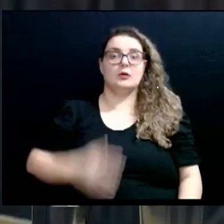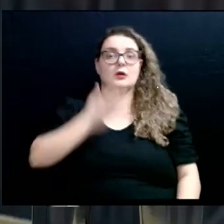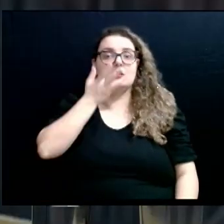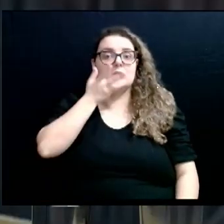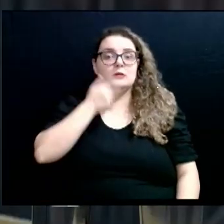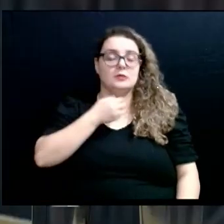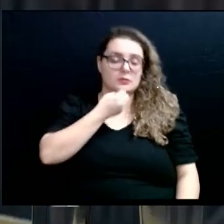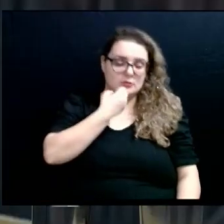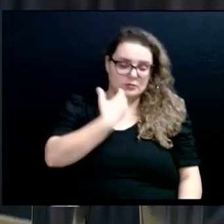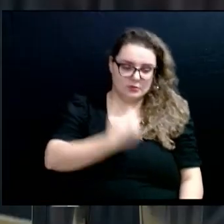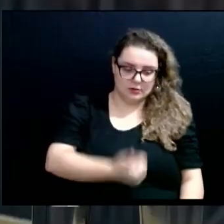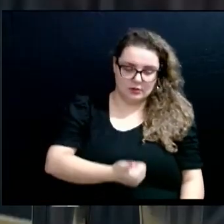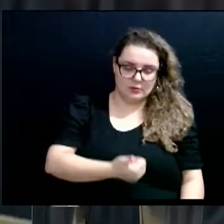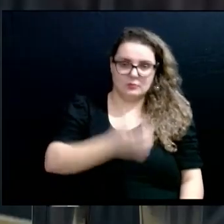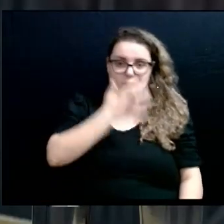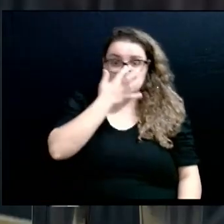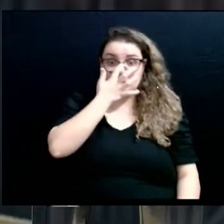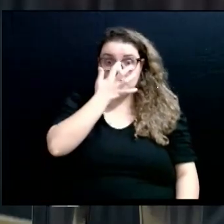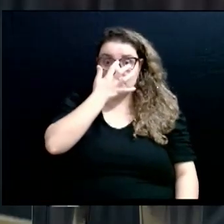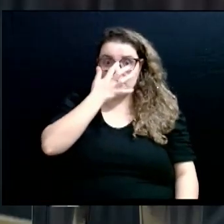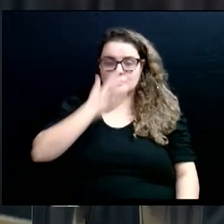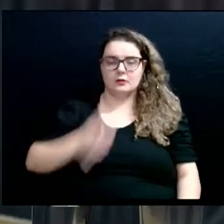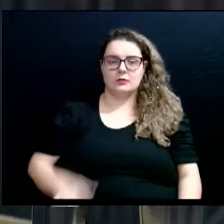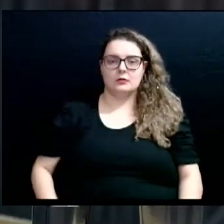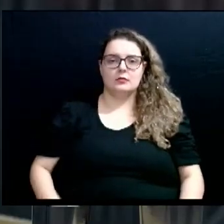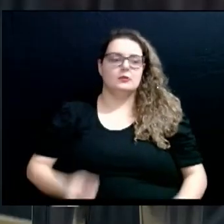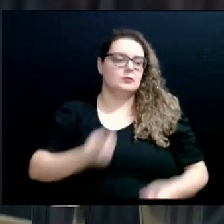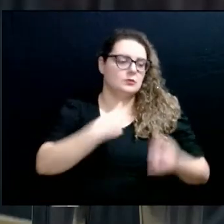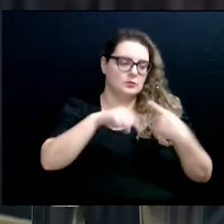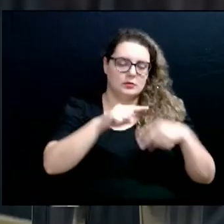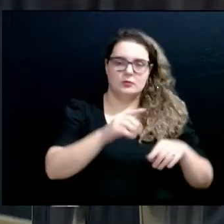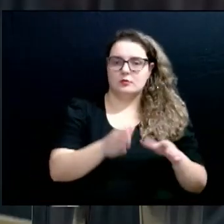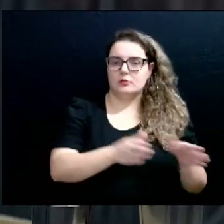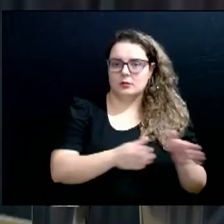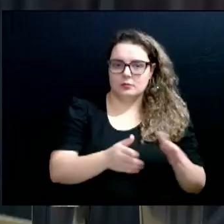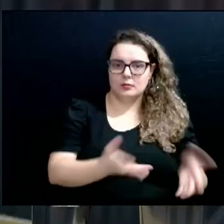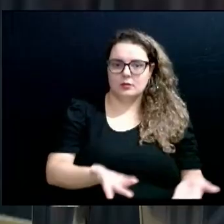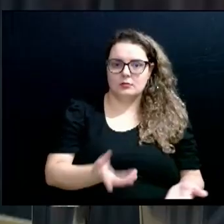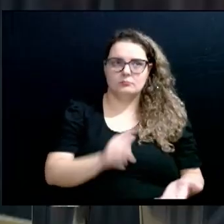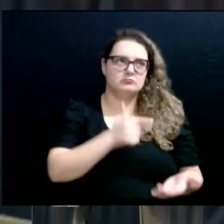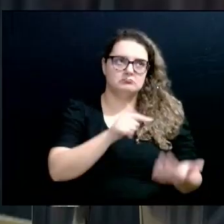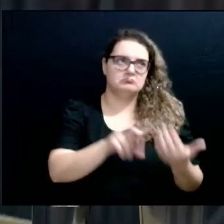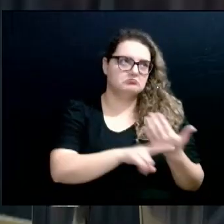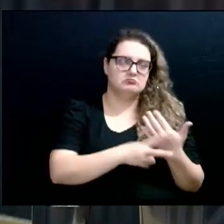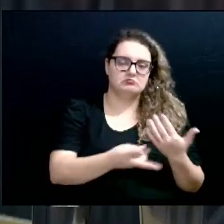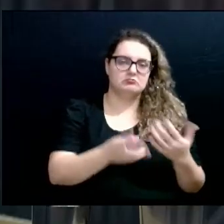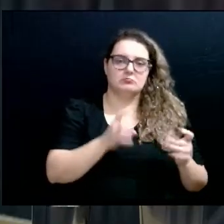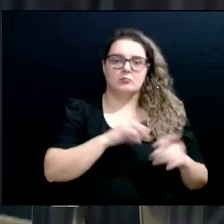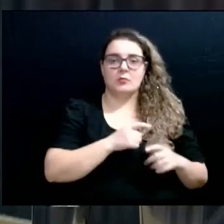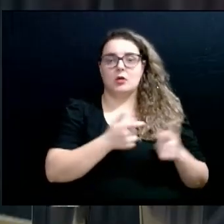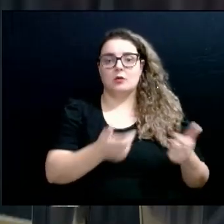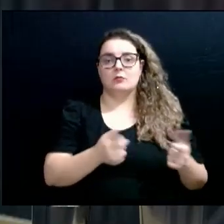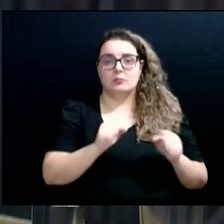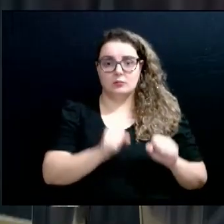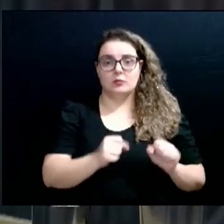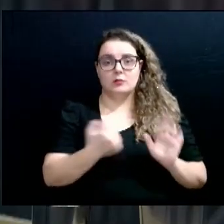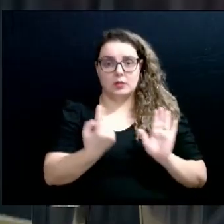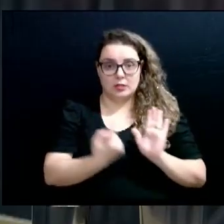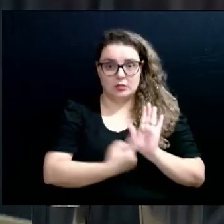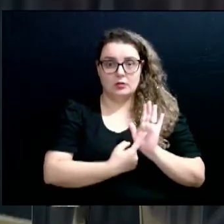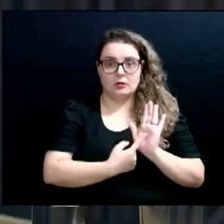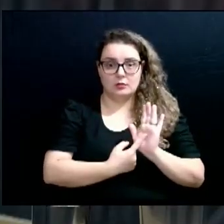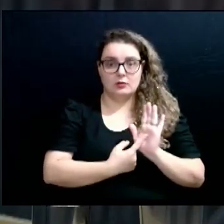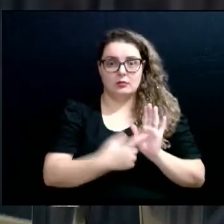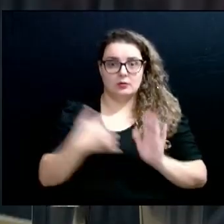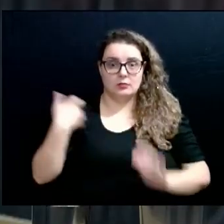já superou a situação, aquilo não Uhum. gerou um medo nela, mas isso pode deixar uma marca no adulto também,